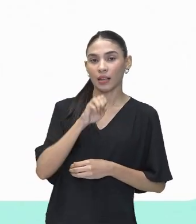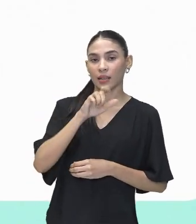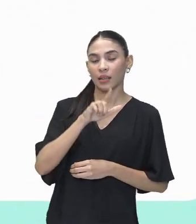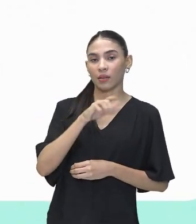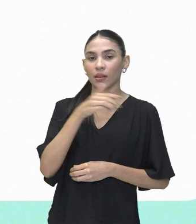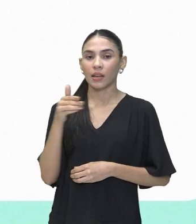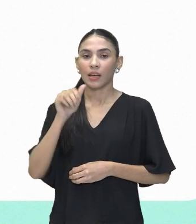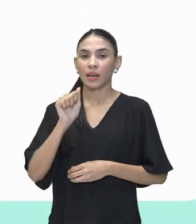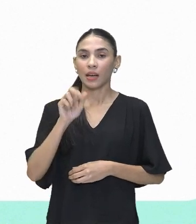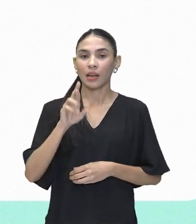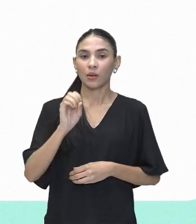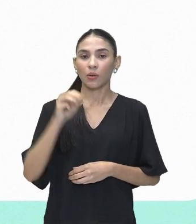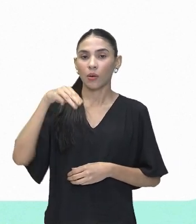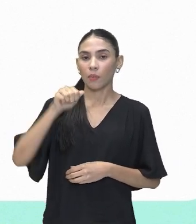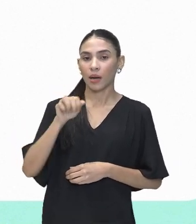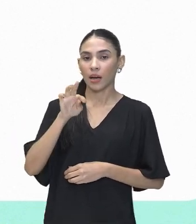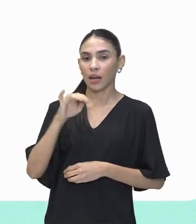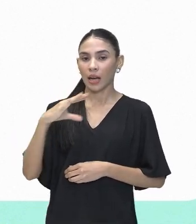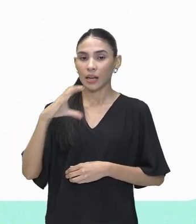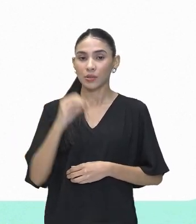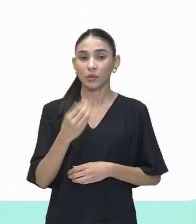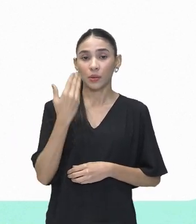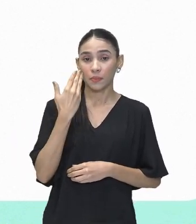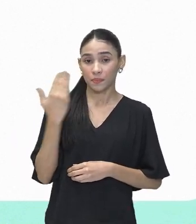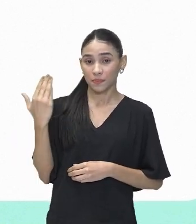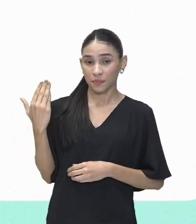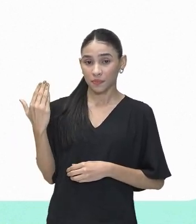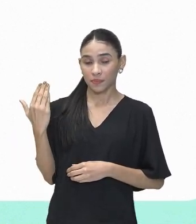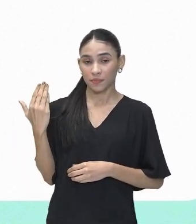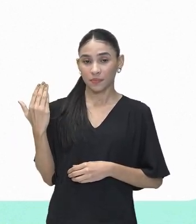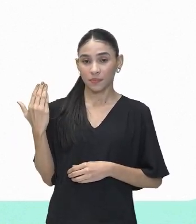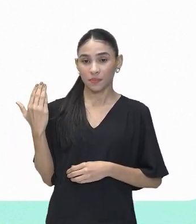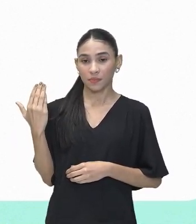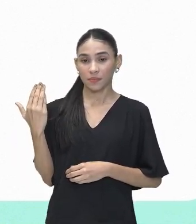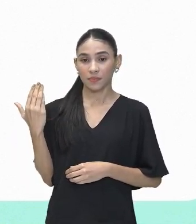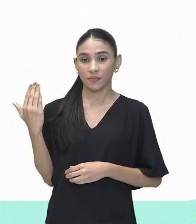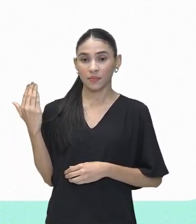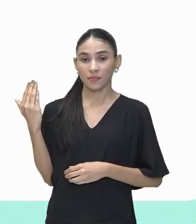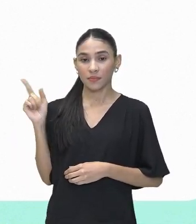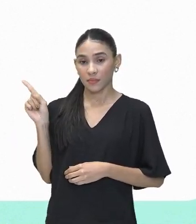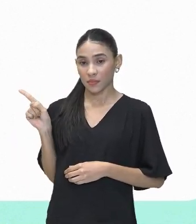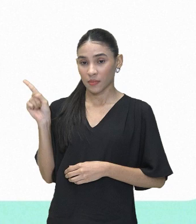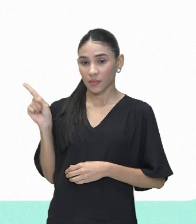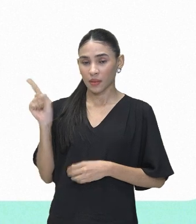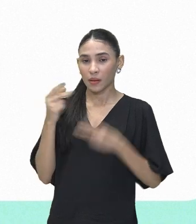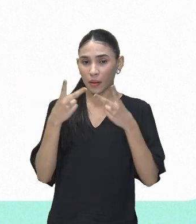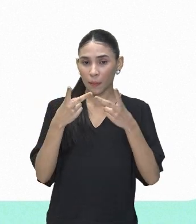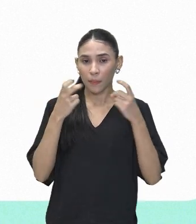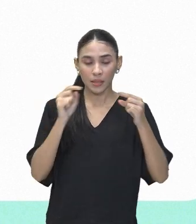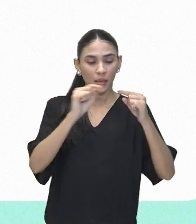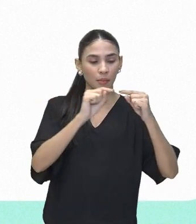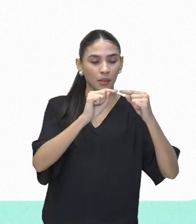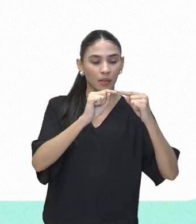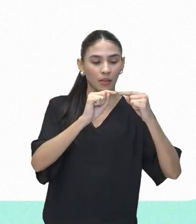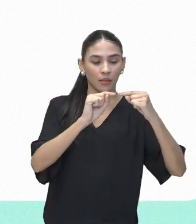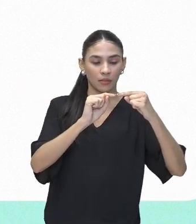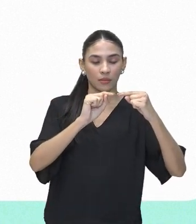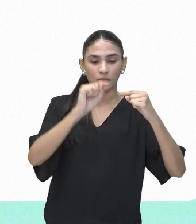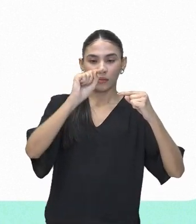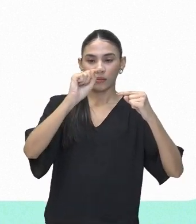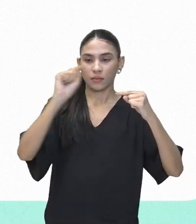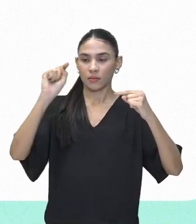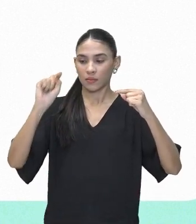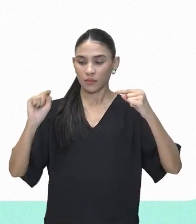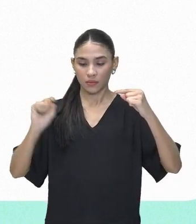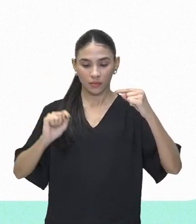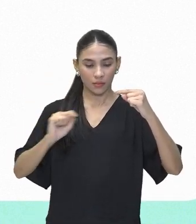núcleo benzênico. Tá aí, ó, para ficar mais simples para vocês conseguirem visualizar. Isso daqui é o núcleo aromático. Esse é o anel